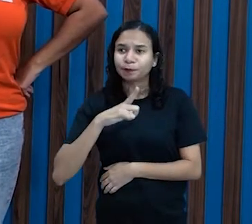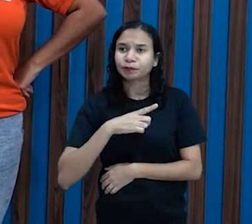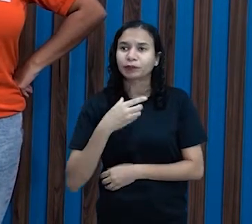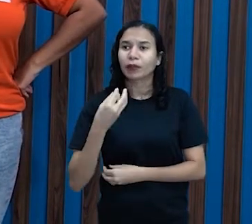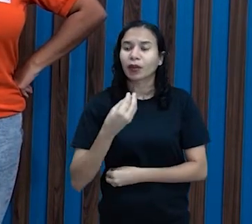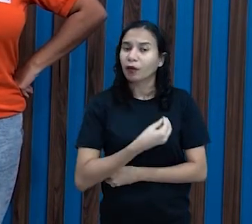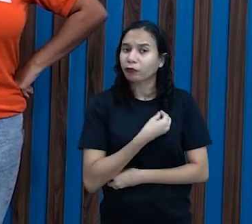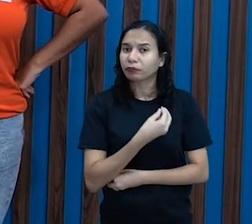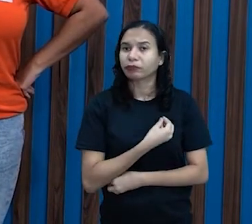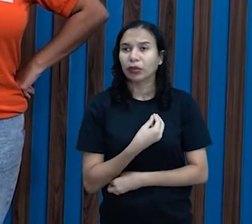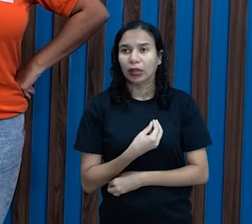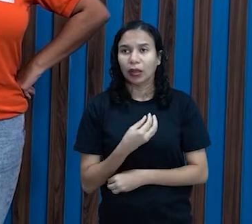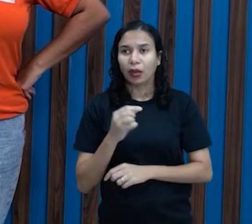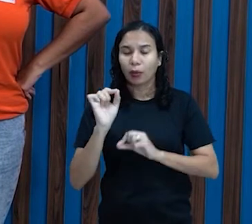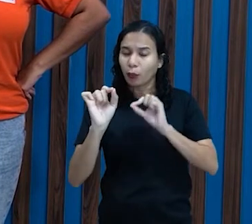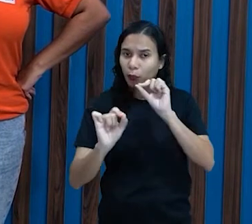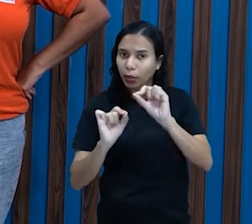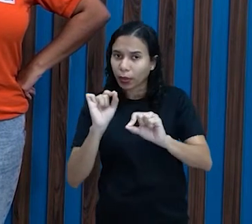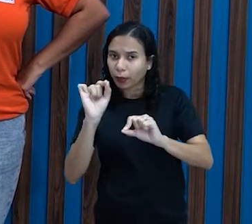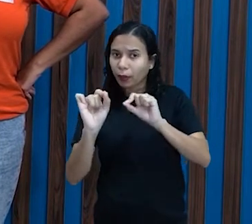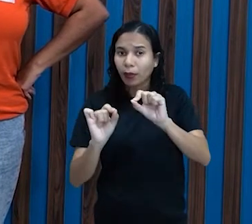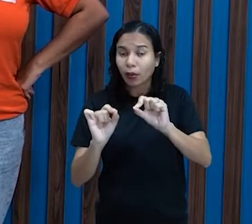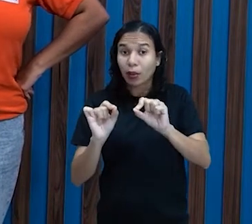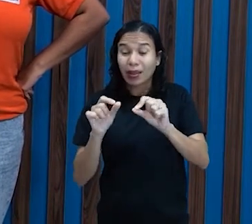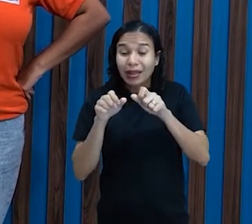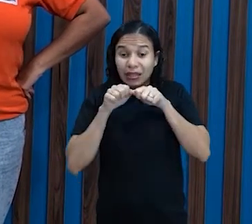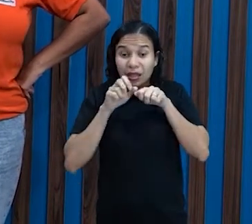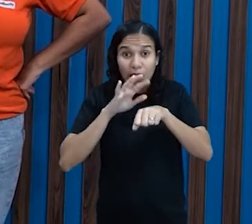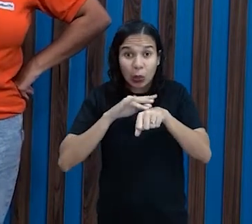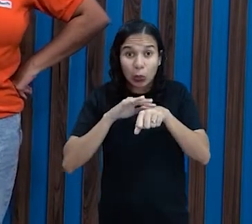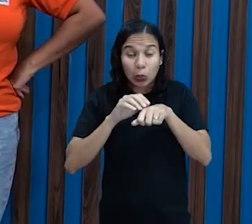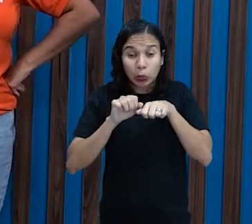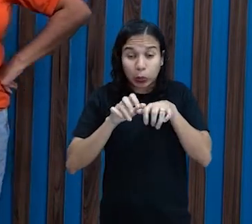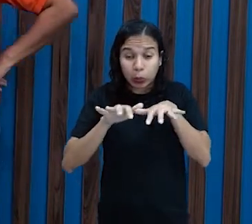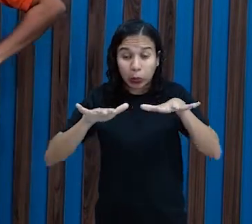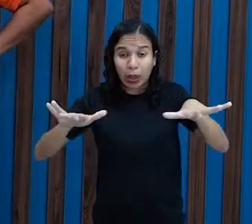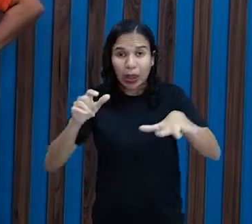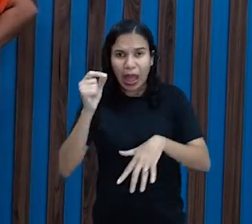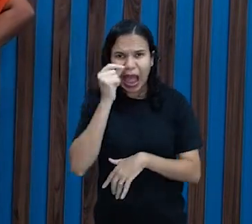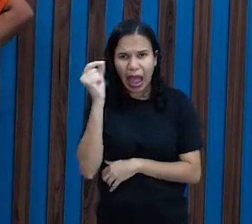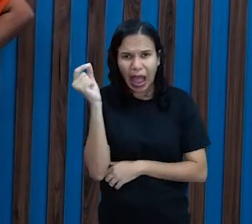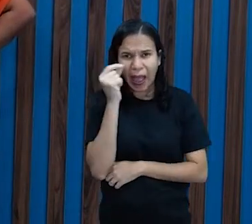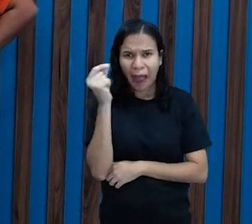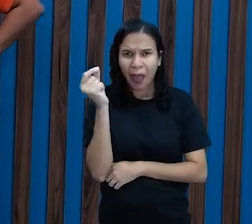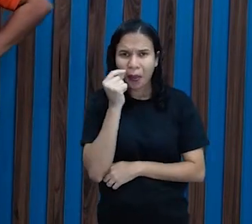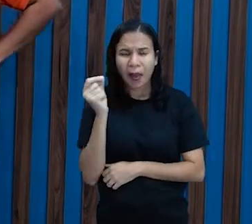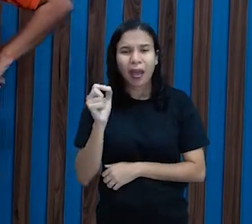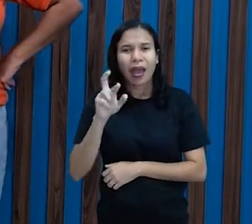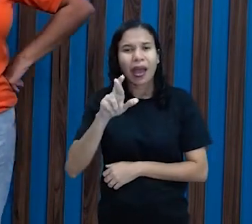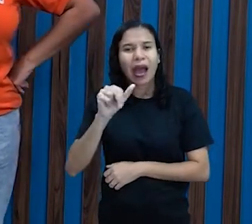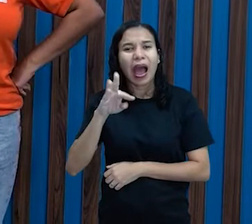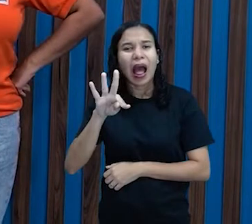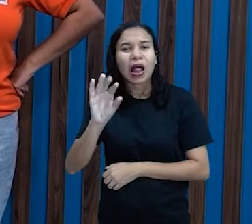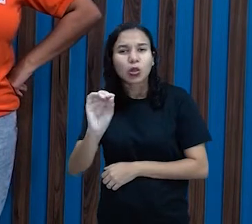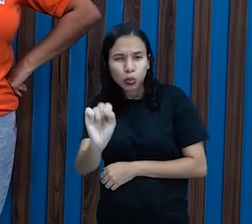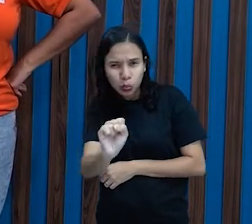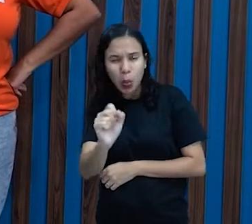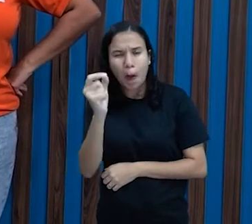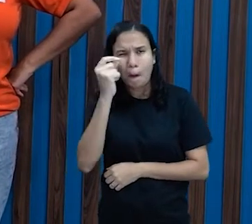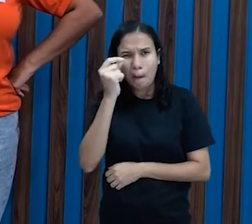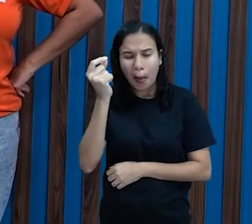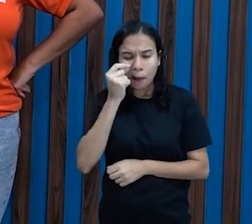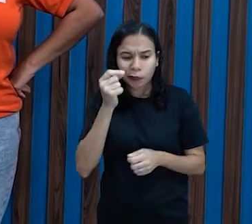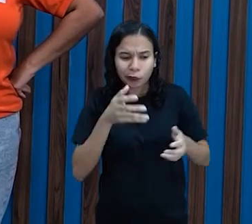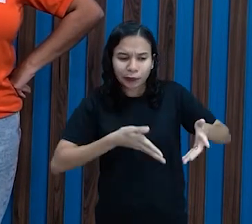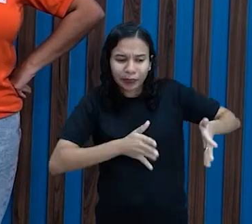estava havendo, né, uma infestação de ratos em cortiços. Cortiços, se vocês não sabem o que